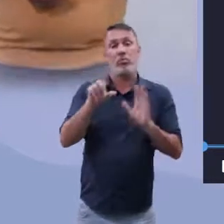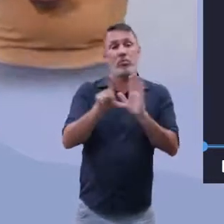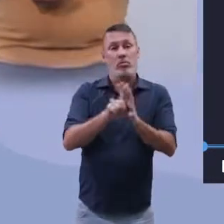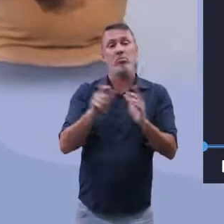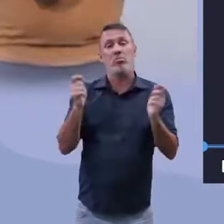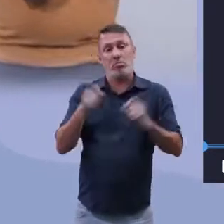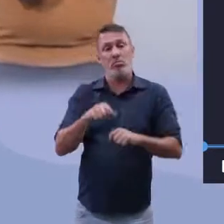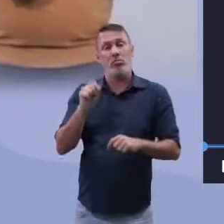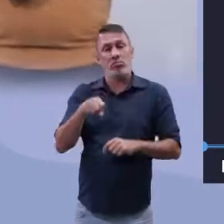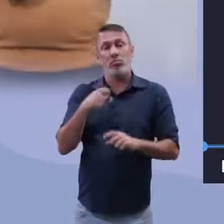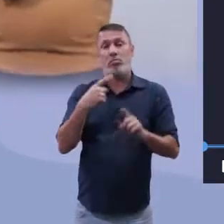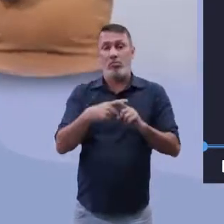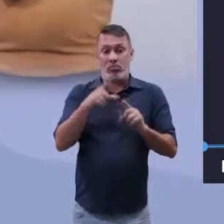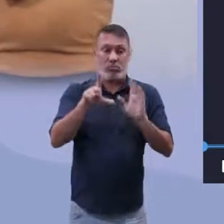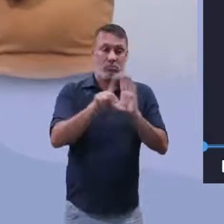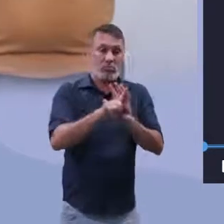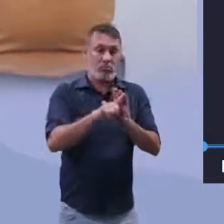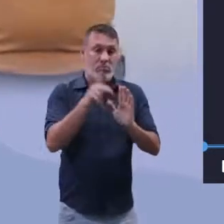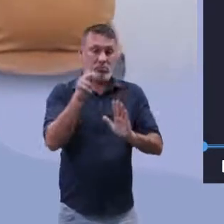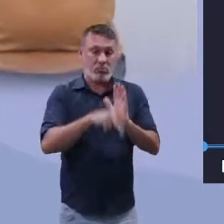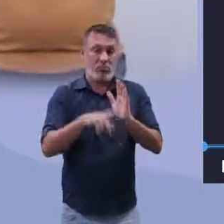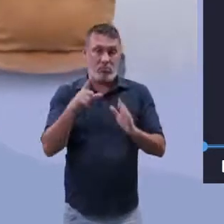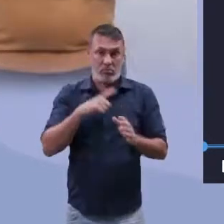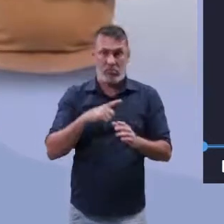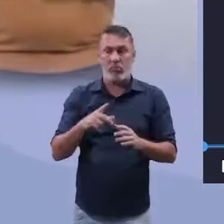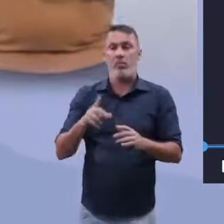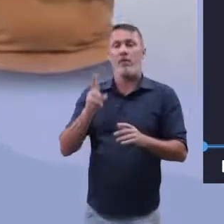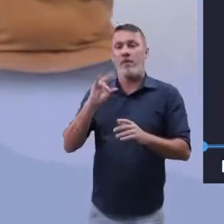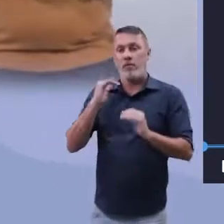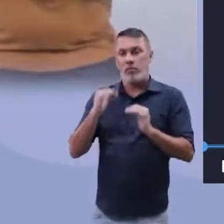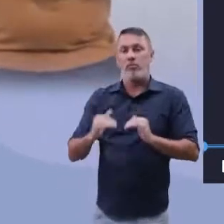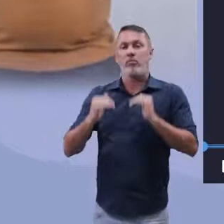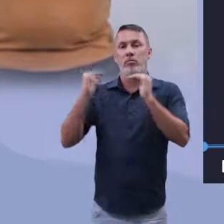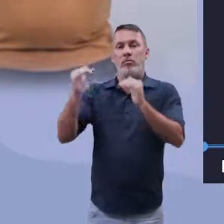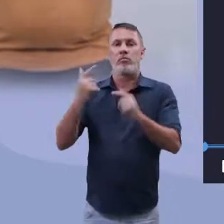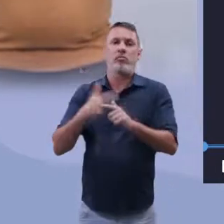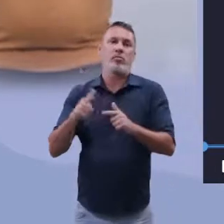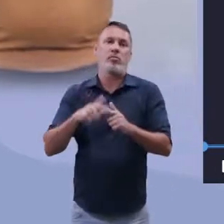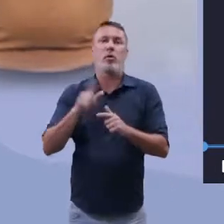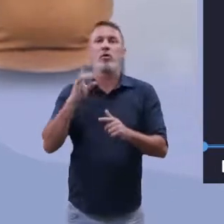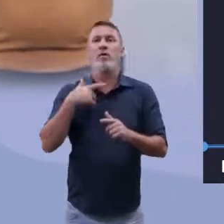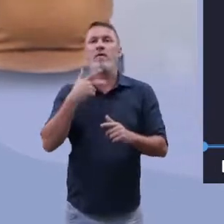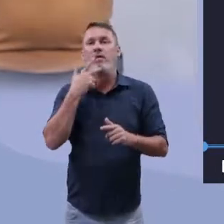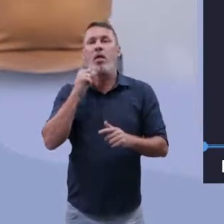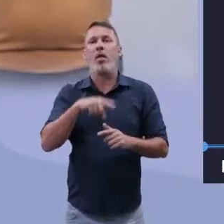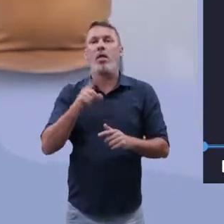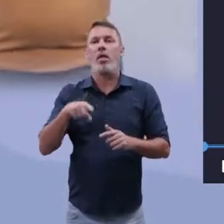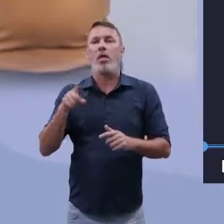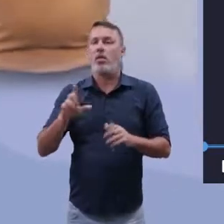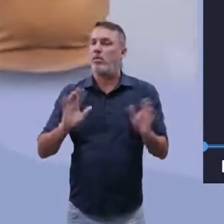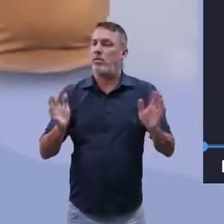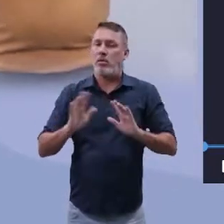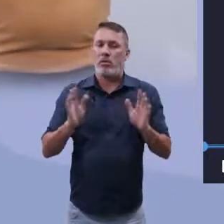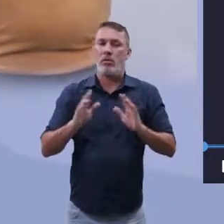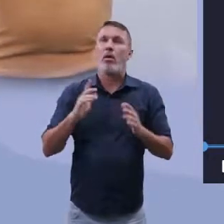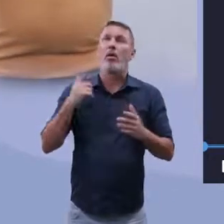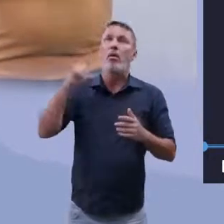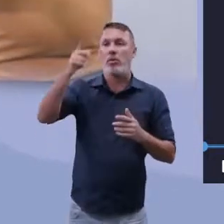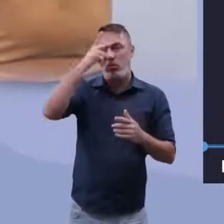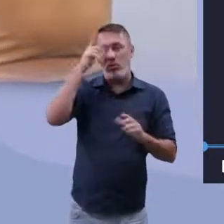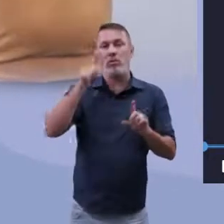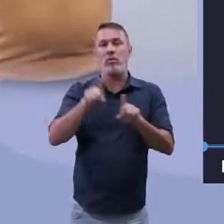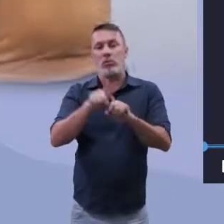esse projeto de lei, porque se tem um projeto de lei é porque é uma problemática. Então não é somente aquilo que eu estou afirmando, alguém